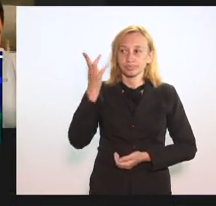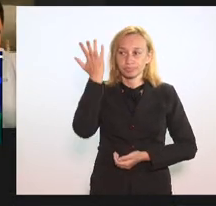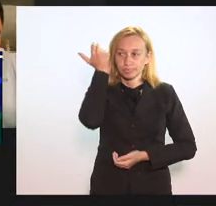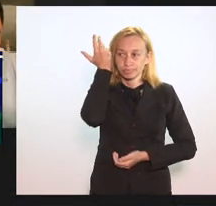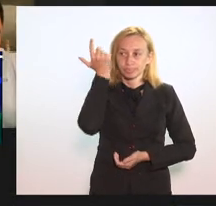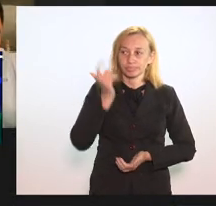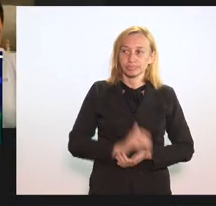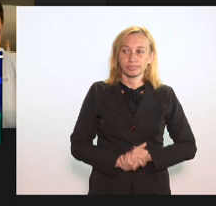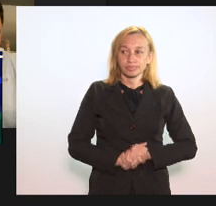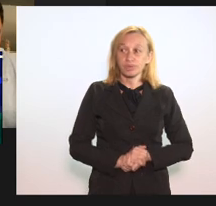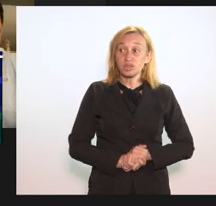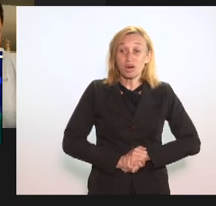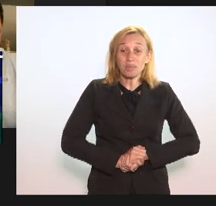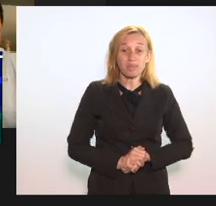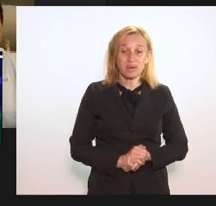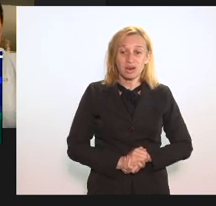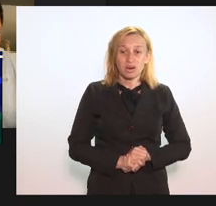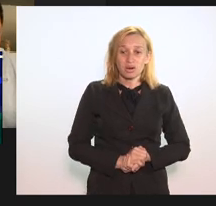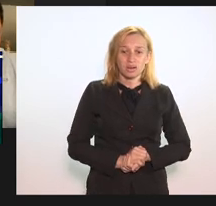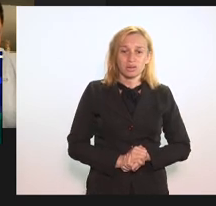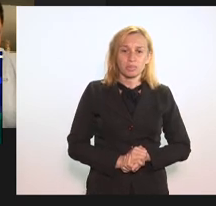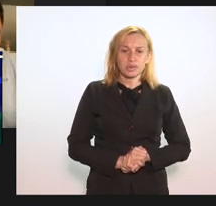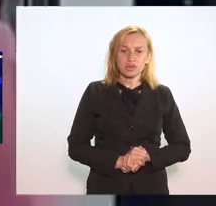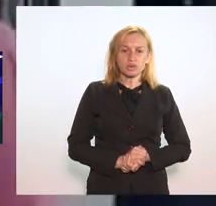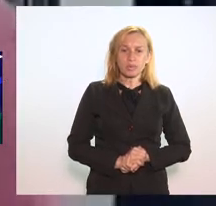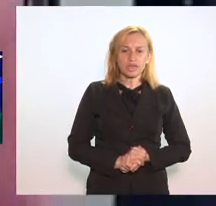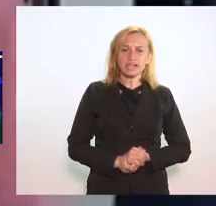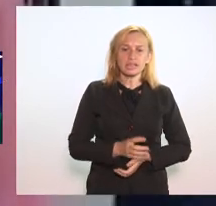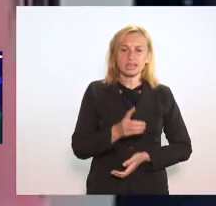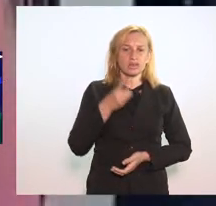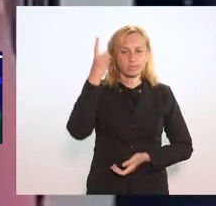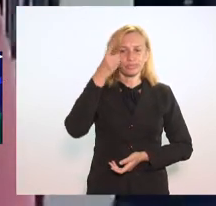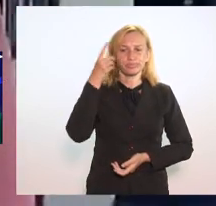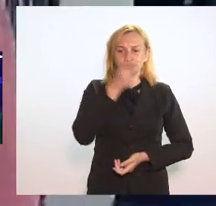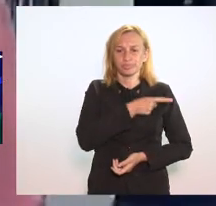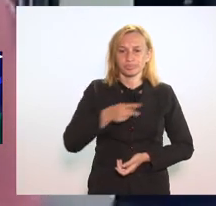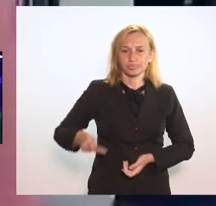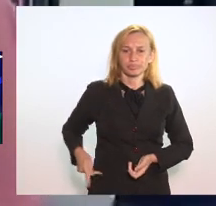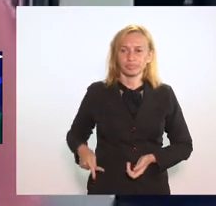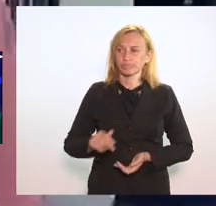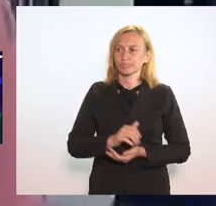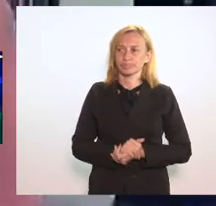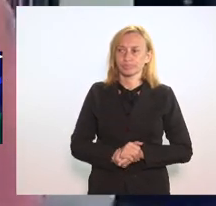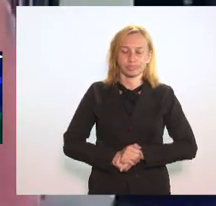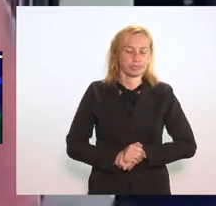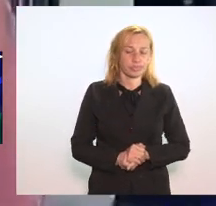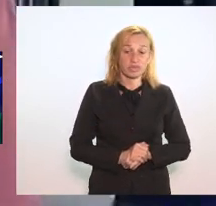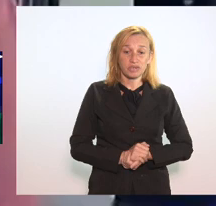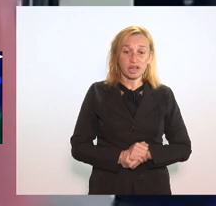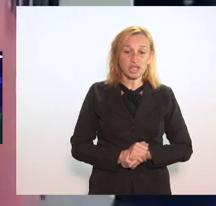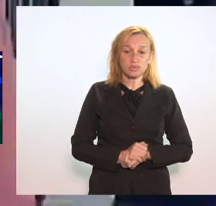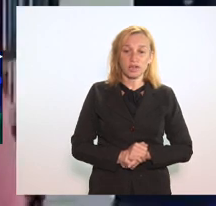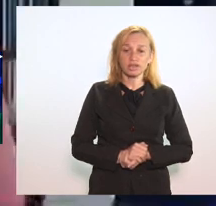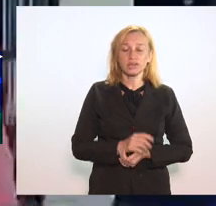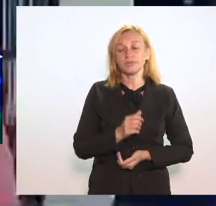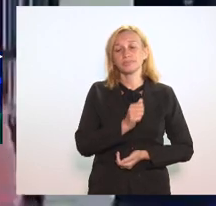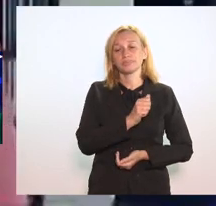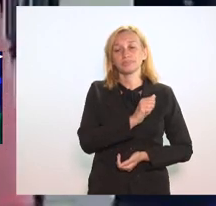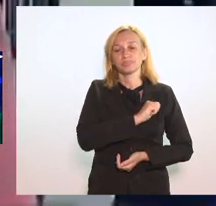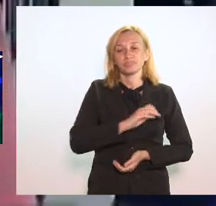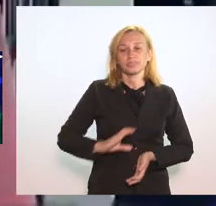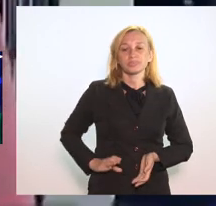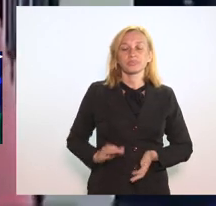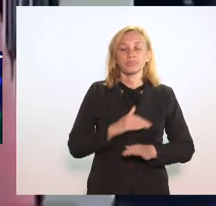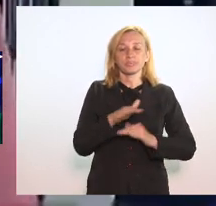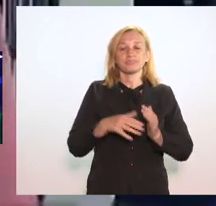o senhor presidente os trabalhos desta sessão Hobby captador o André Ceciliano senhoras deputadas e senhores